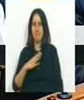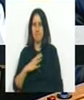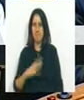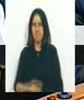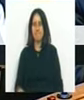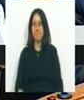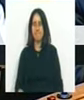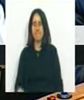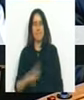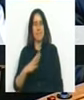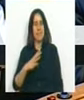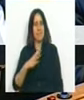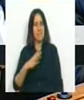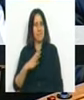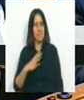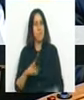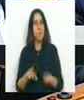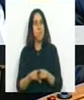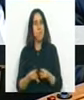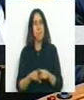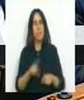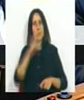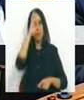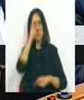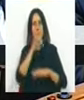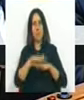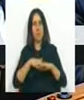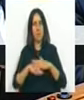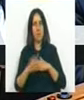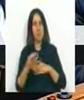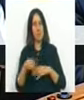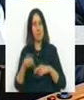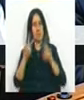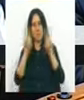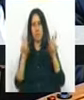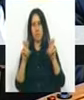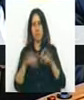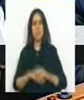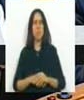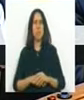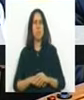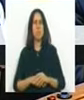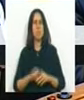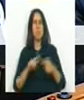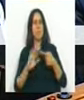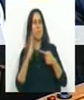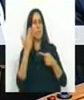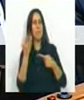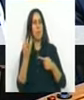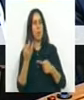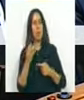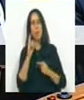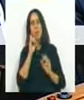bem. Tão comprometedor quanto o comportamento do Governo em geral neste caso. Começaram por proteger e dar cobertura a